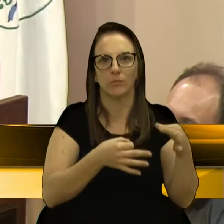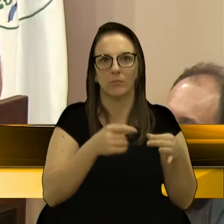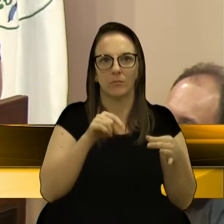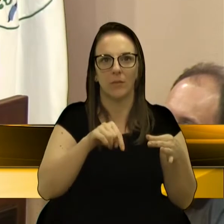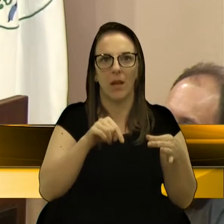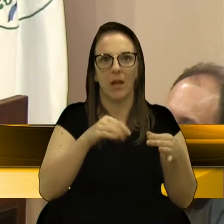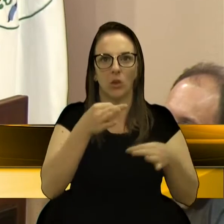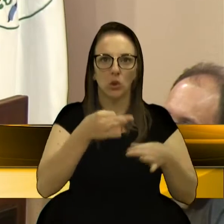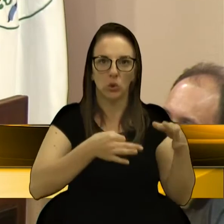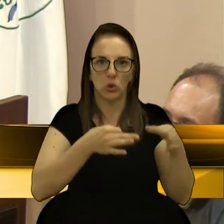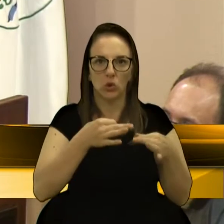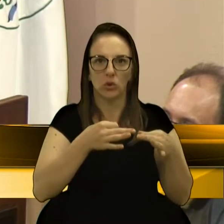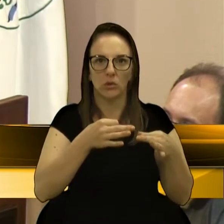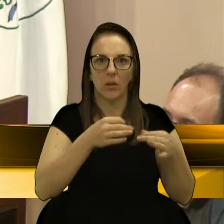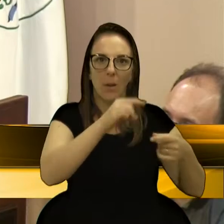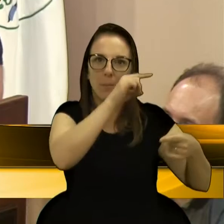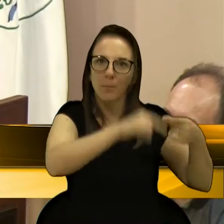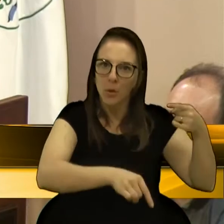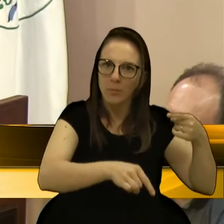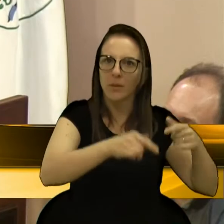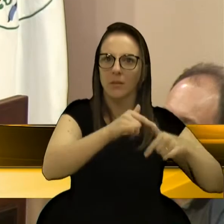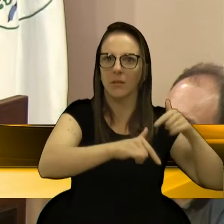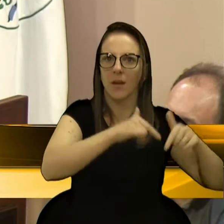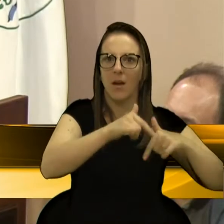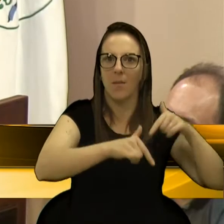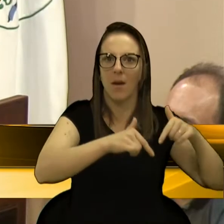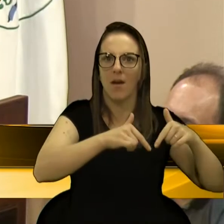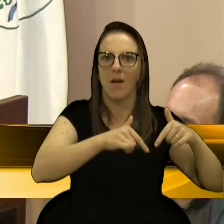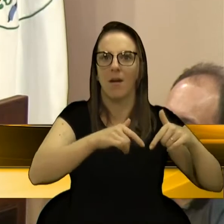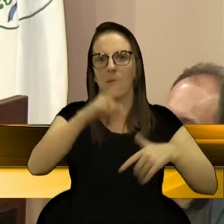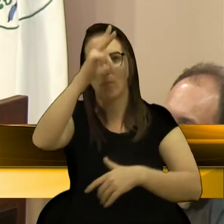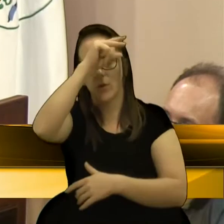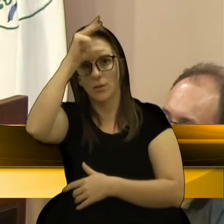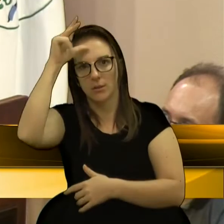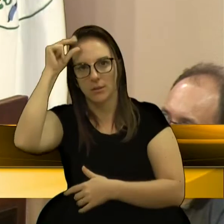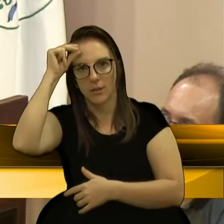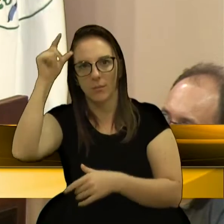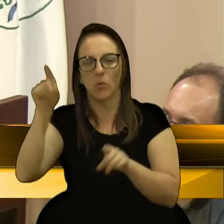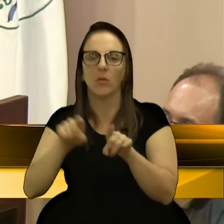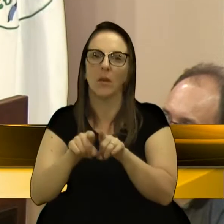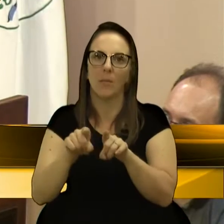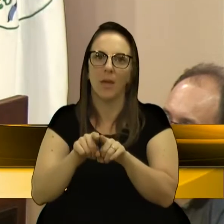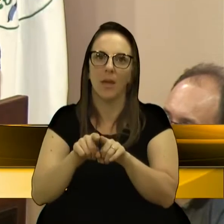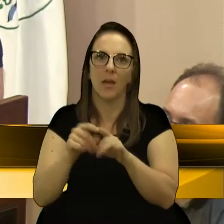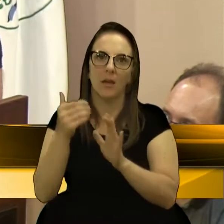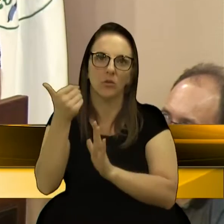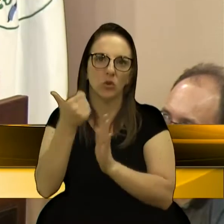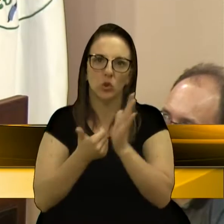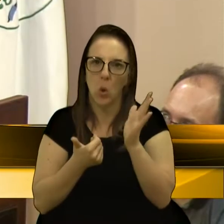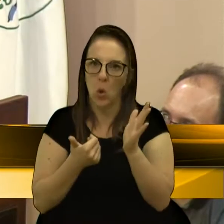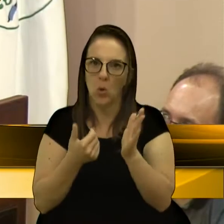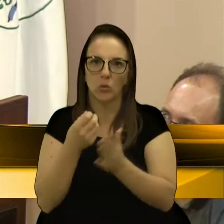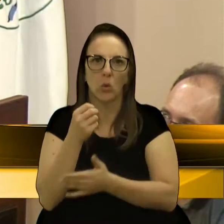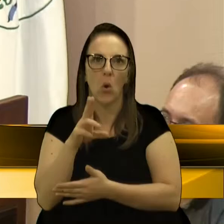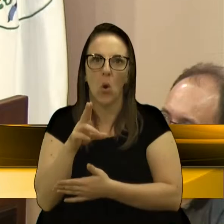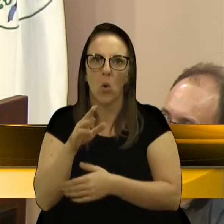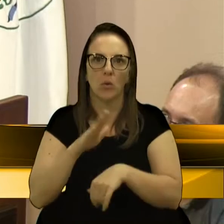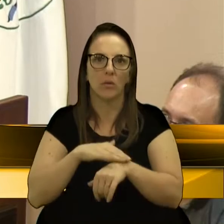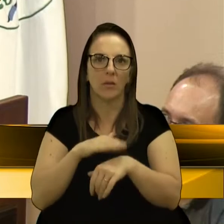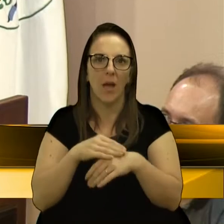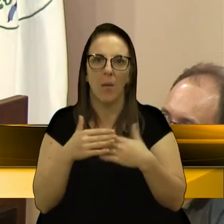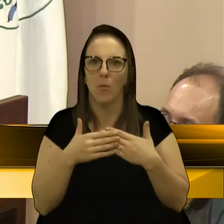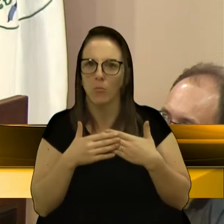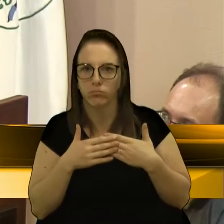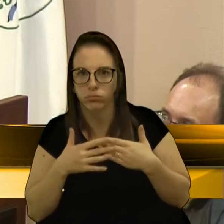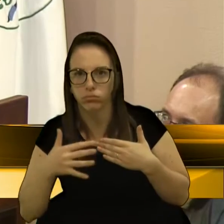justiça, com quem foi proibido de trabalhar, que o município também conceda, né, um abatimento ou até um prazo maior para